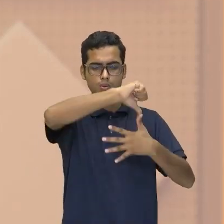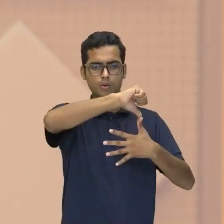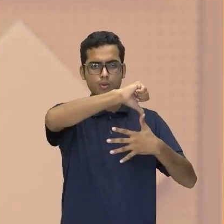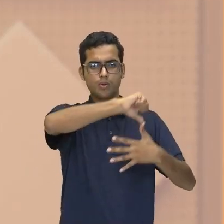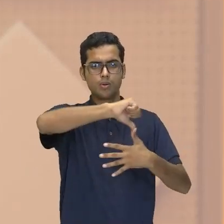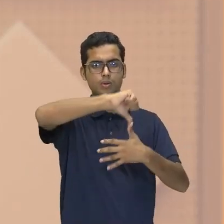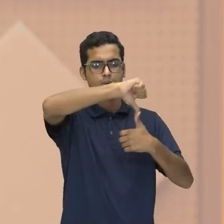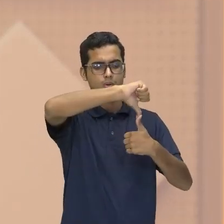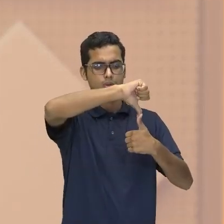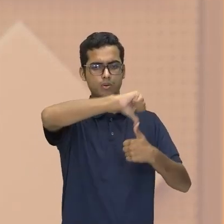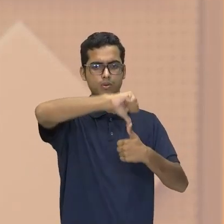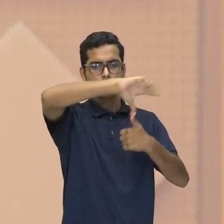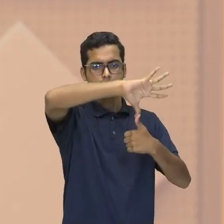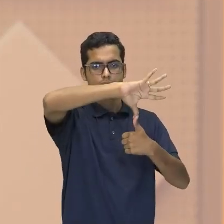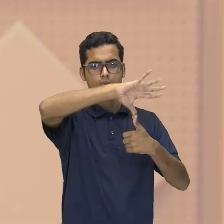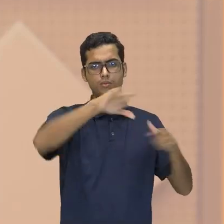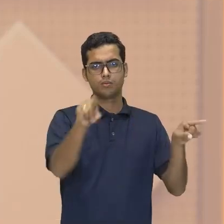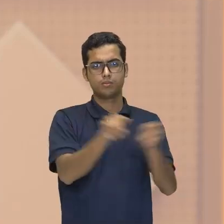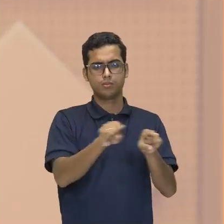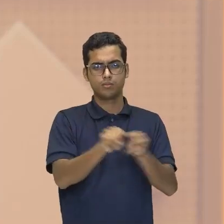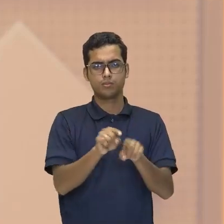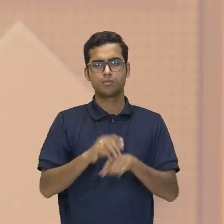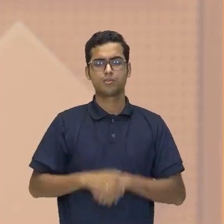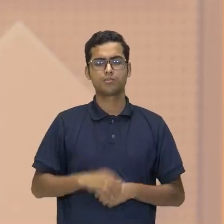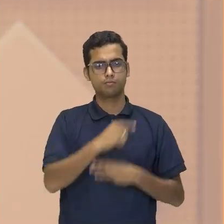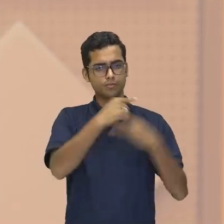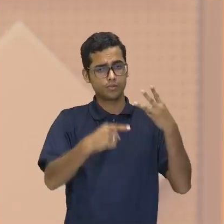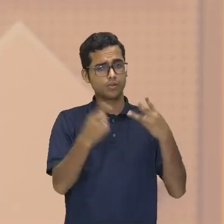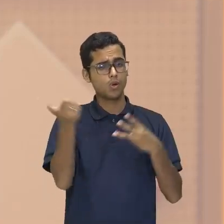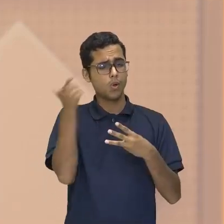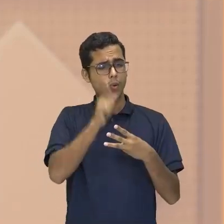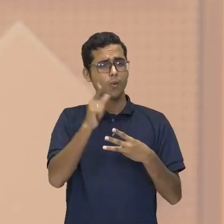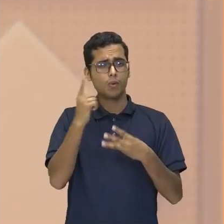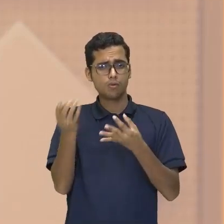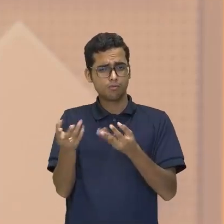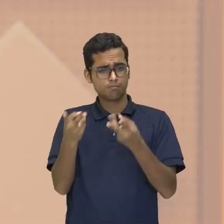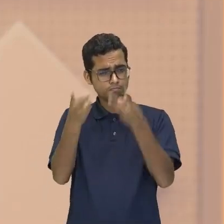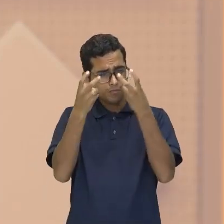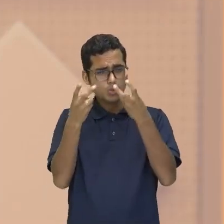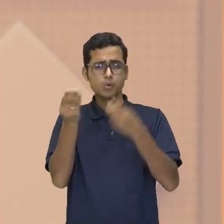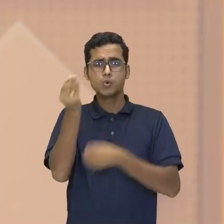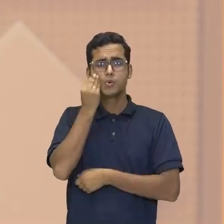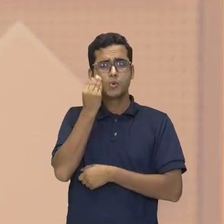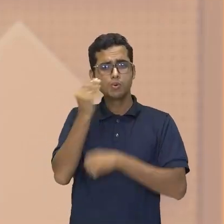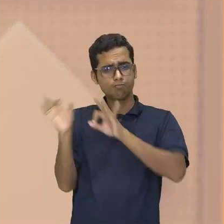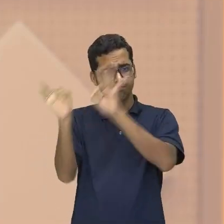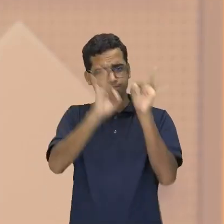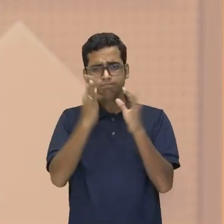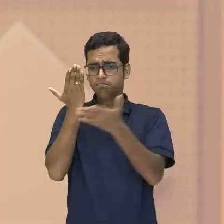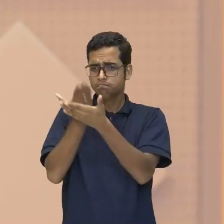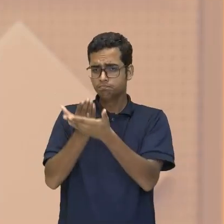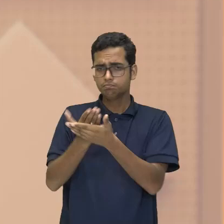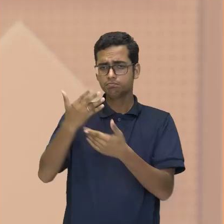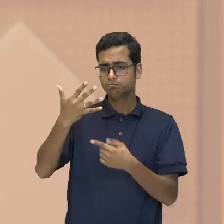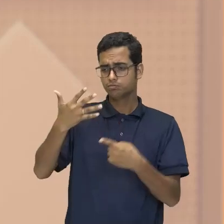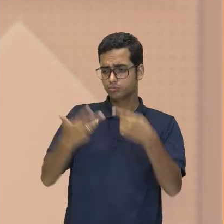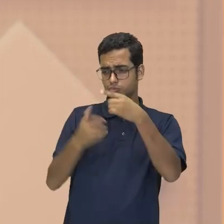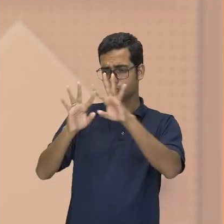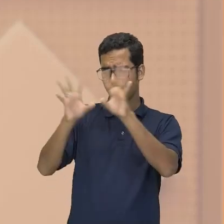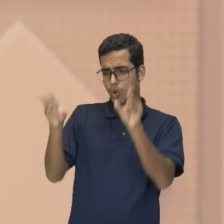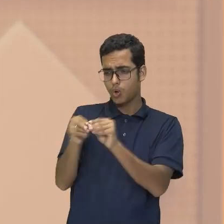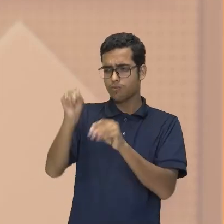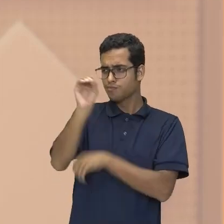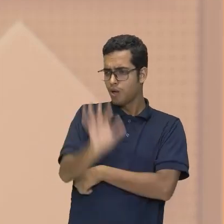América Central e da América do Norte. Então, vocês puderam observar, melhor dizendo, tiveram aí um aparato geral de